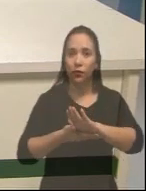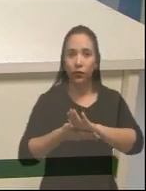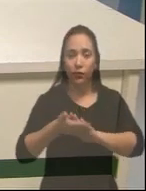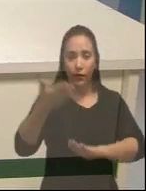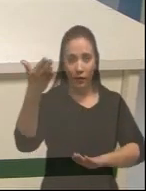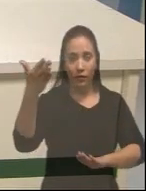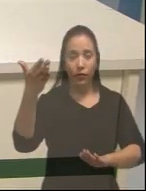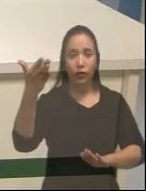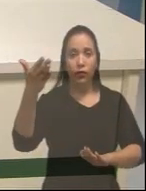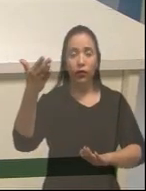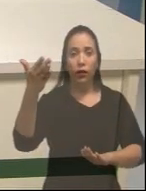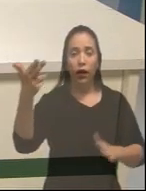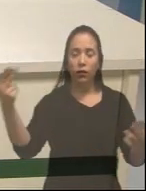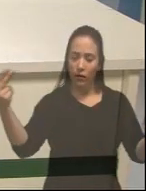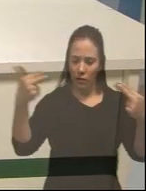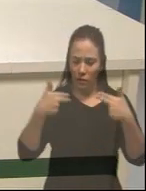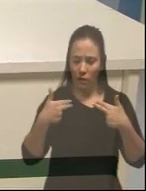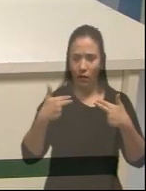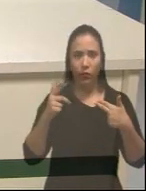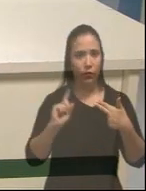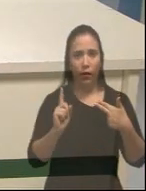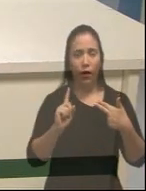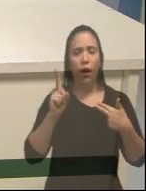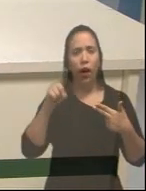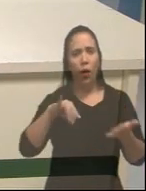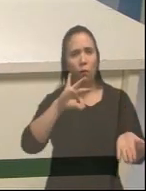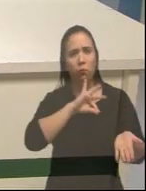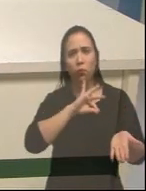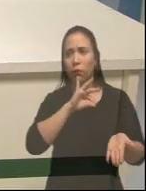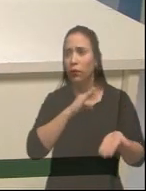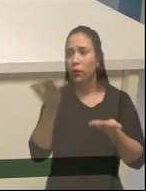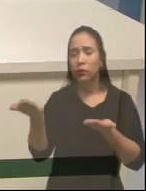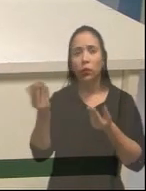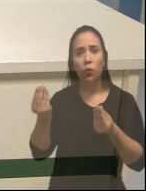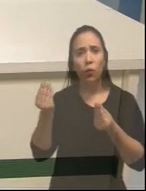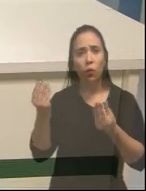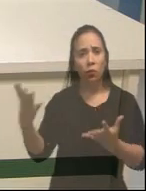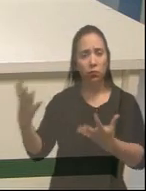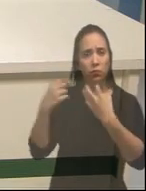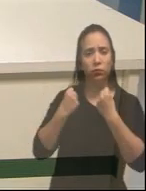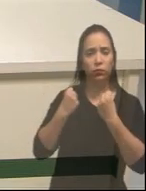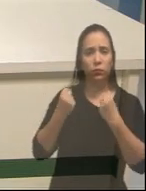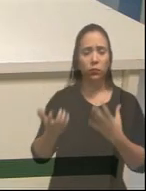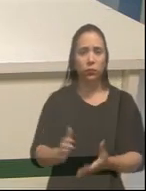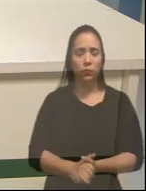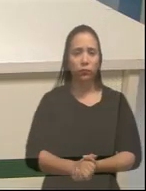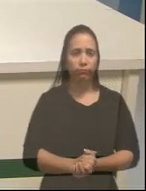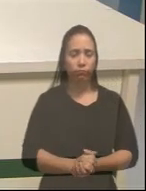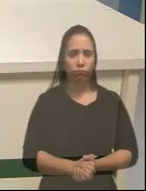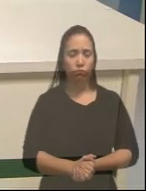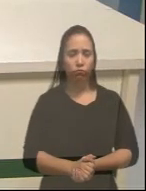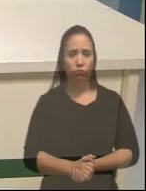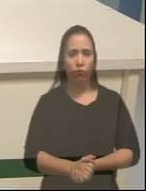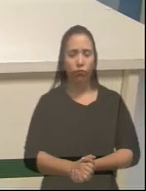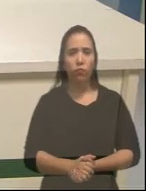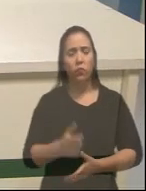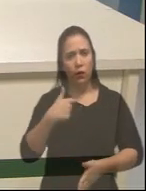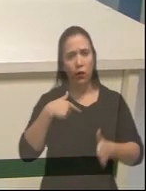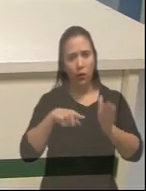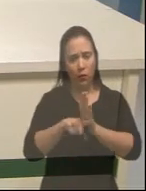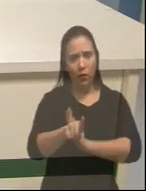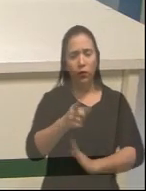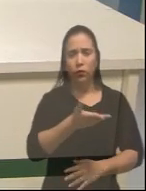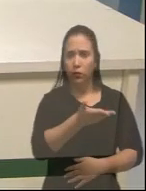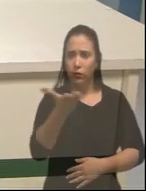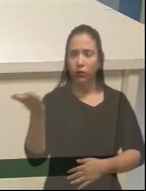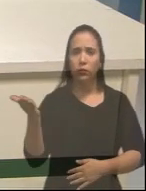seu estado, não foi um bandido, não foi uma quadrilha que o paralisou, não. Eu vou perguntar, eu vou perguntar aos vereadores,